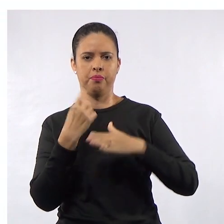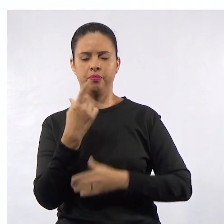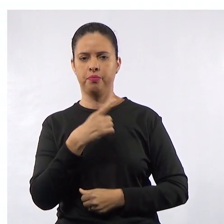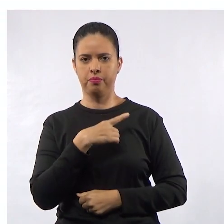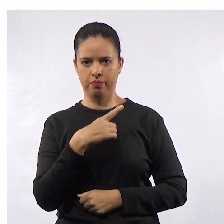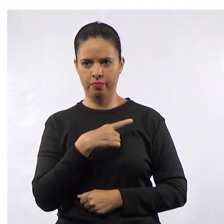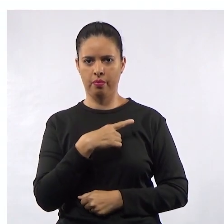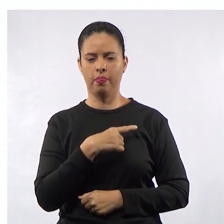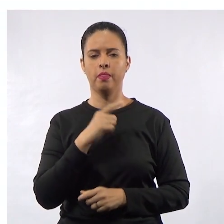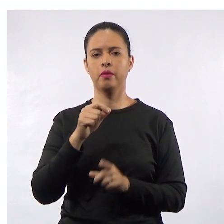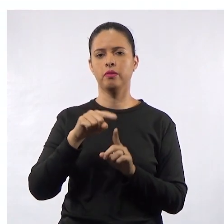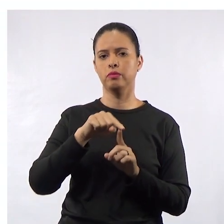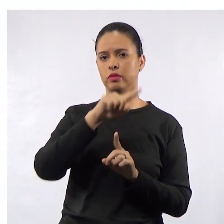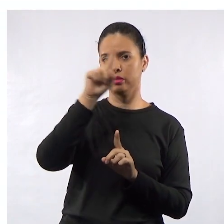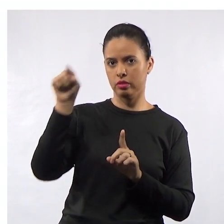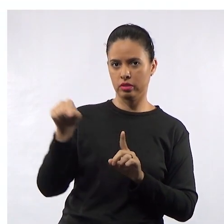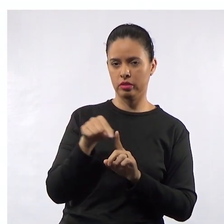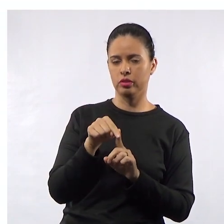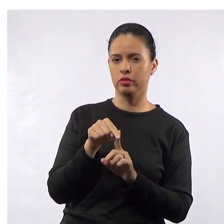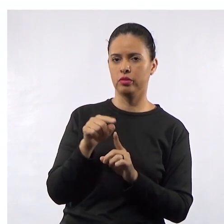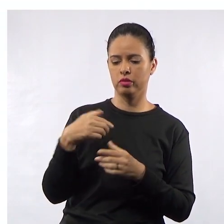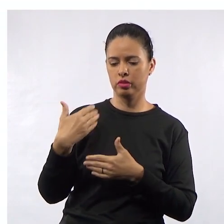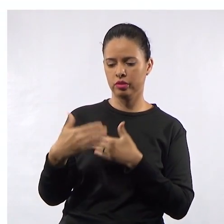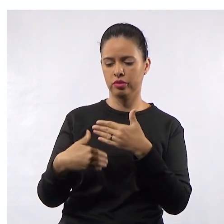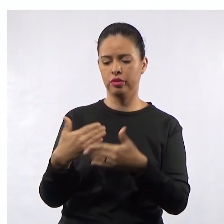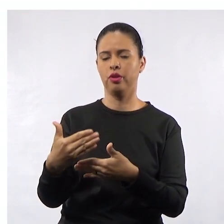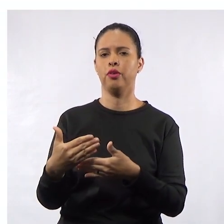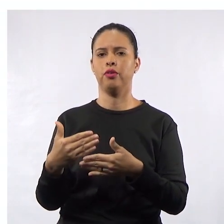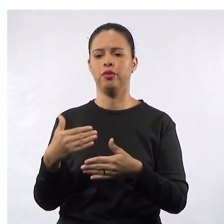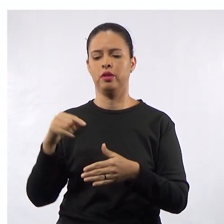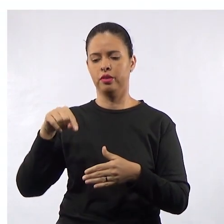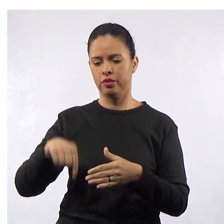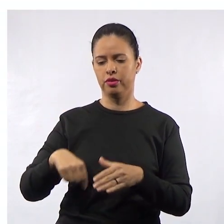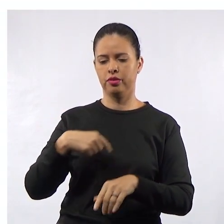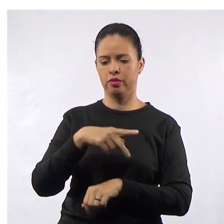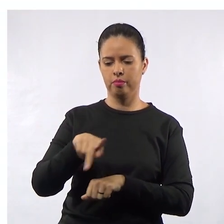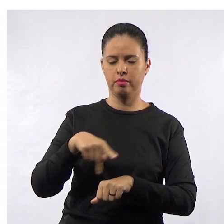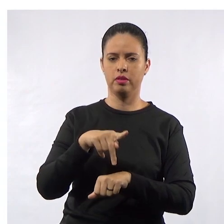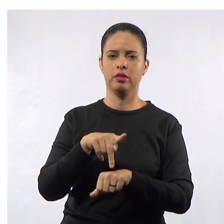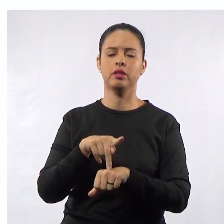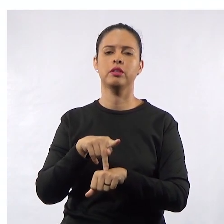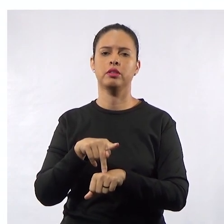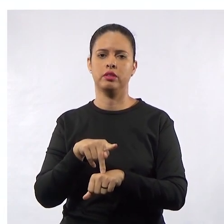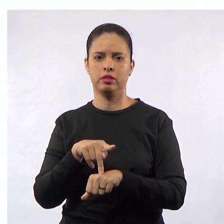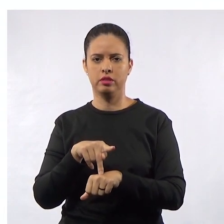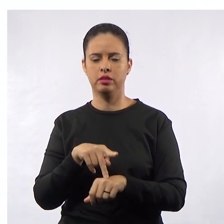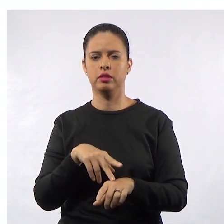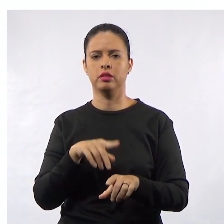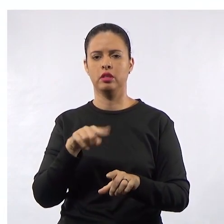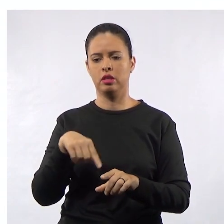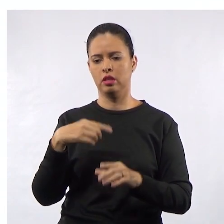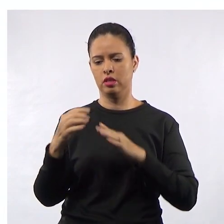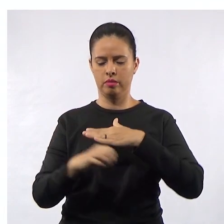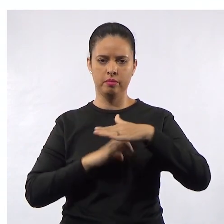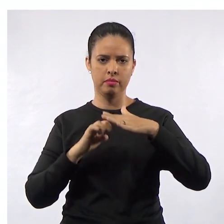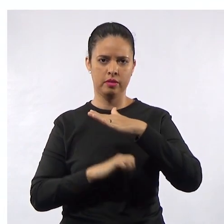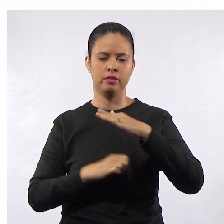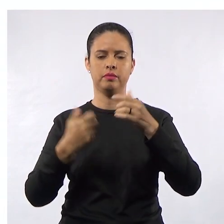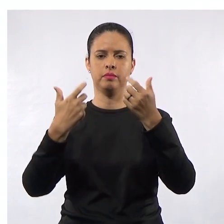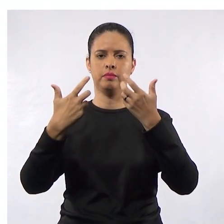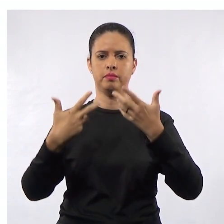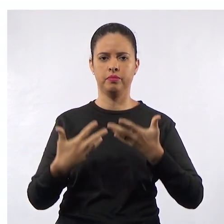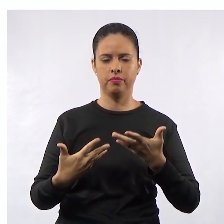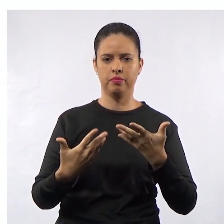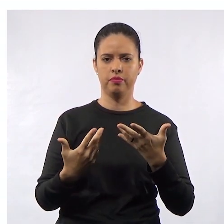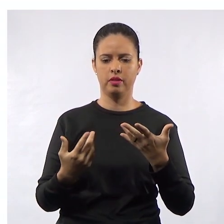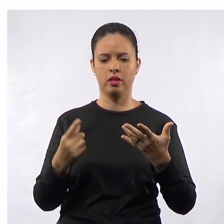nós temos um ciclo que envolve o desenvolvimento do país essa função social da empresa